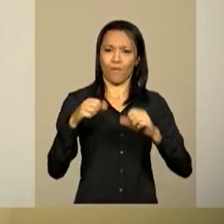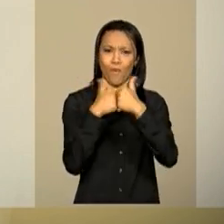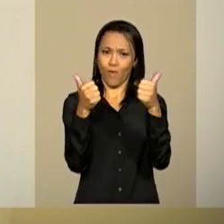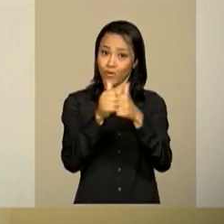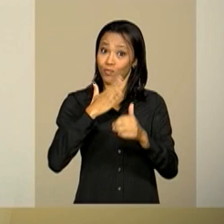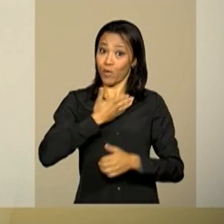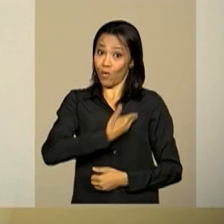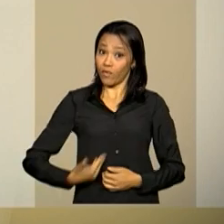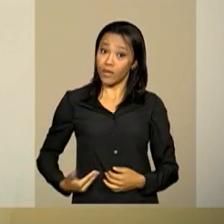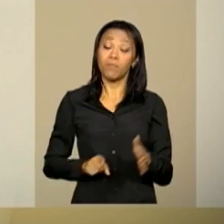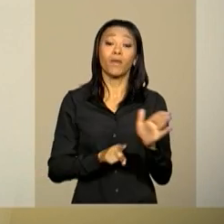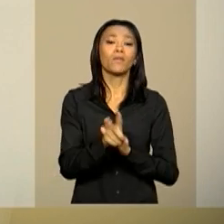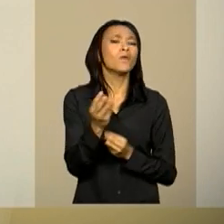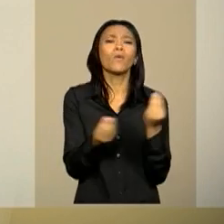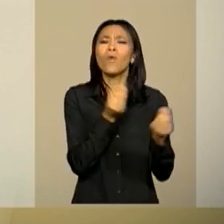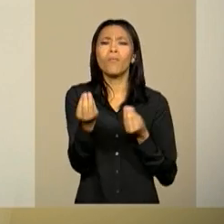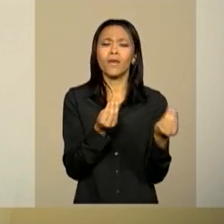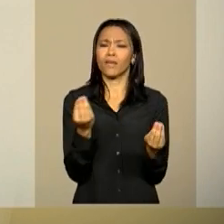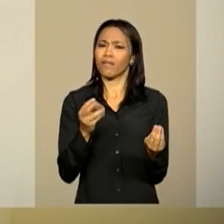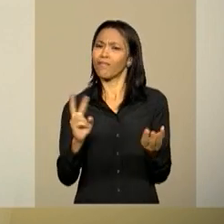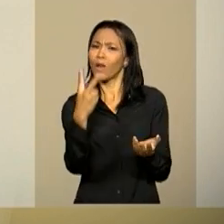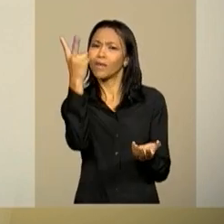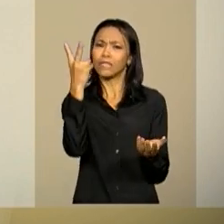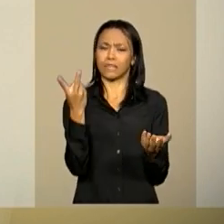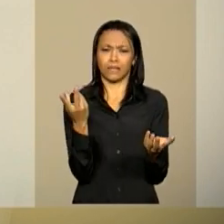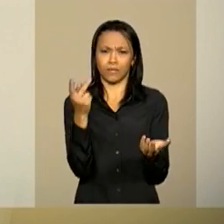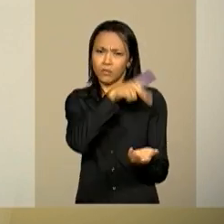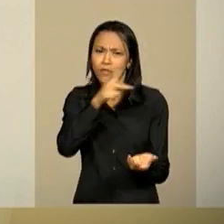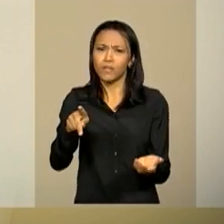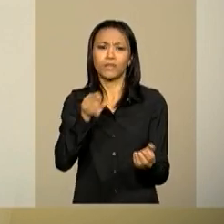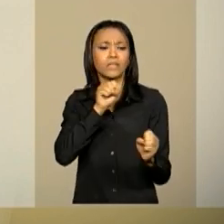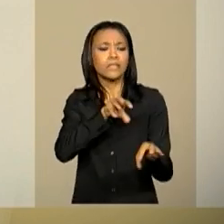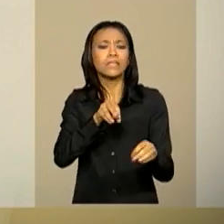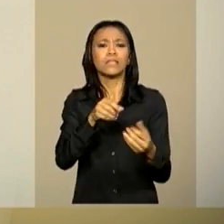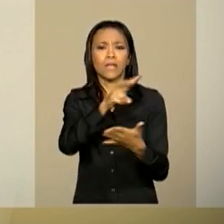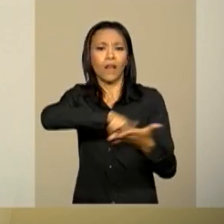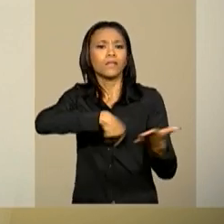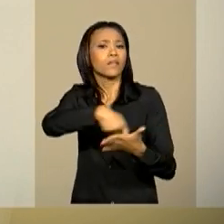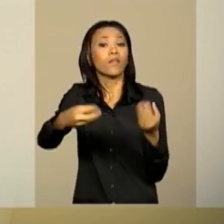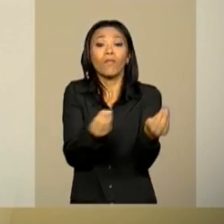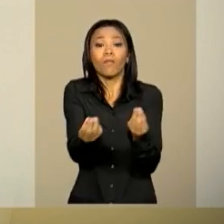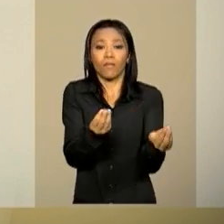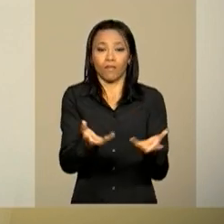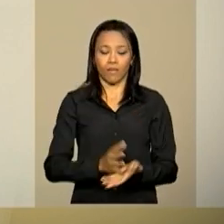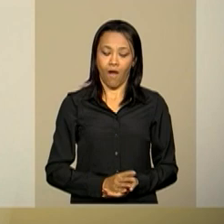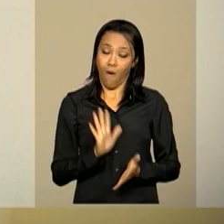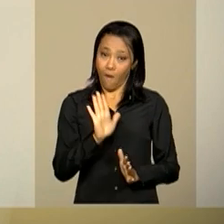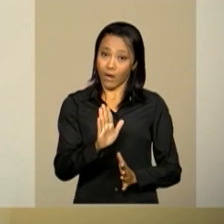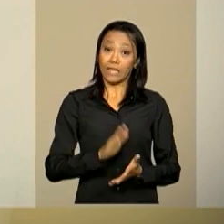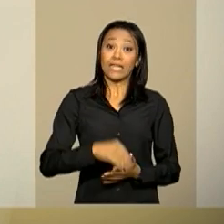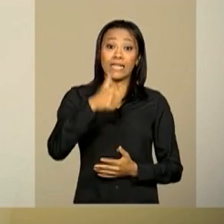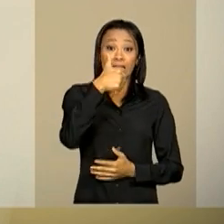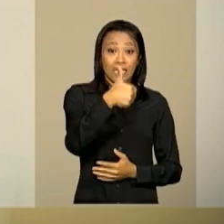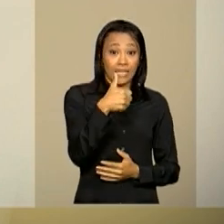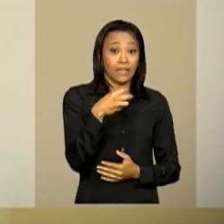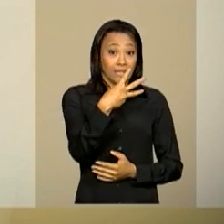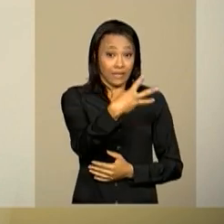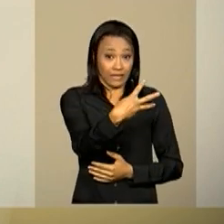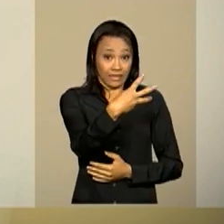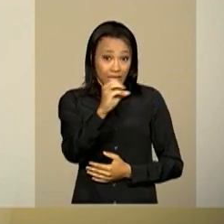governo e como é que o Governo está valorizando esses professores alfabetizadores veja só Luciano 300.000